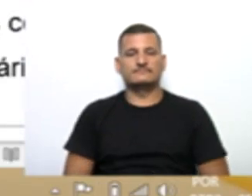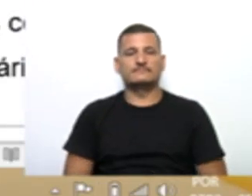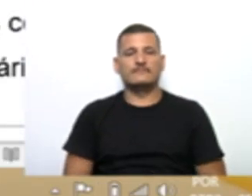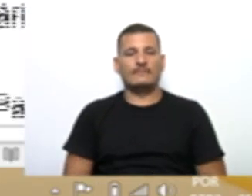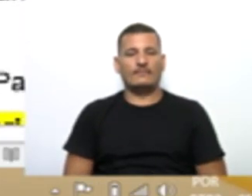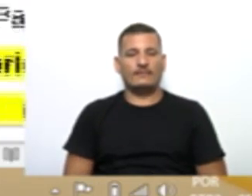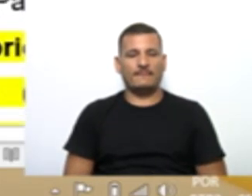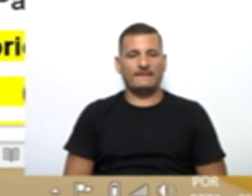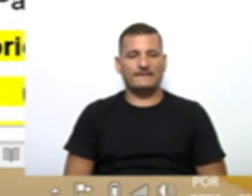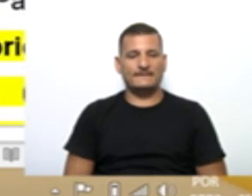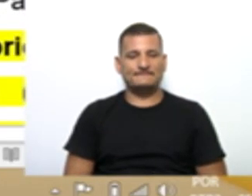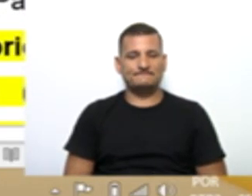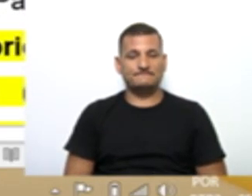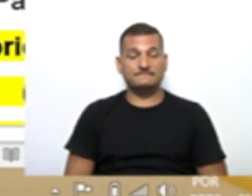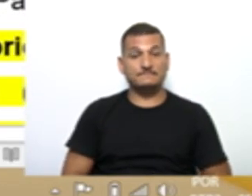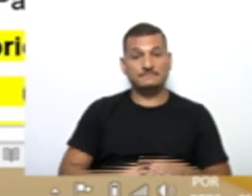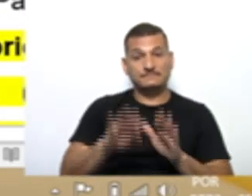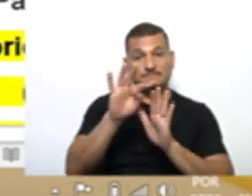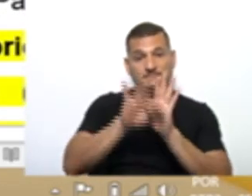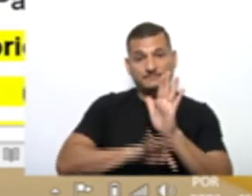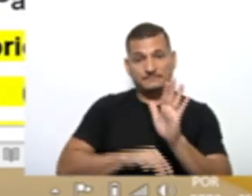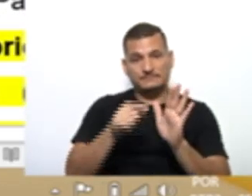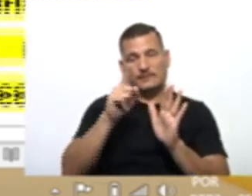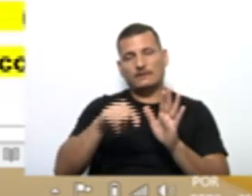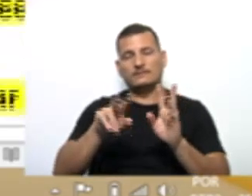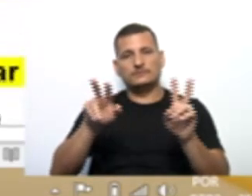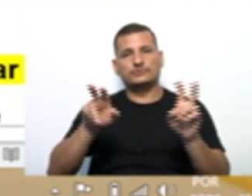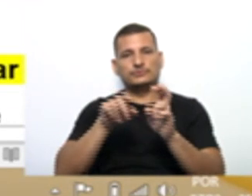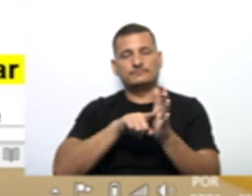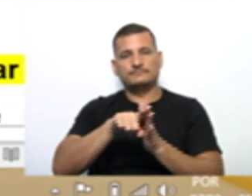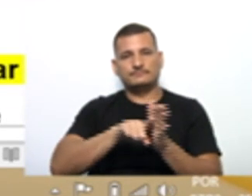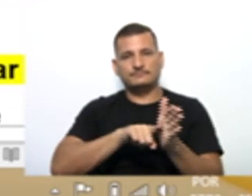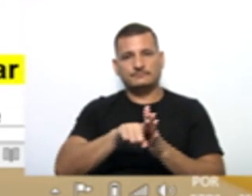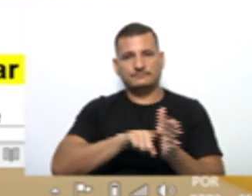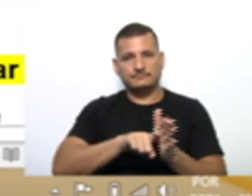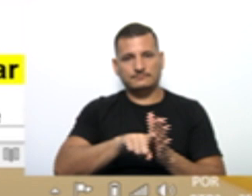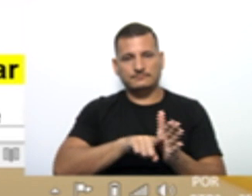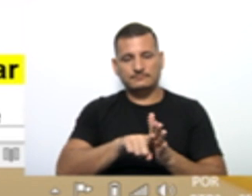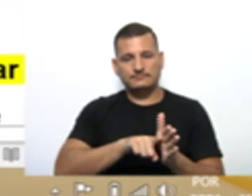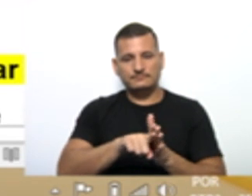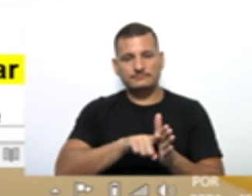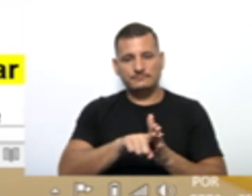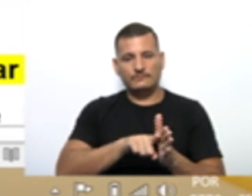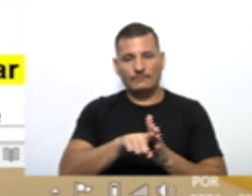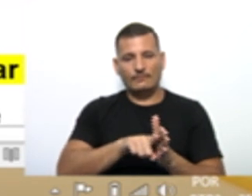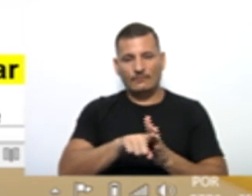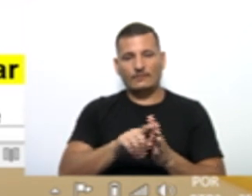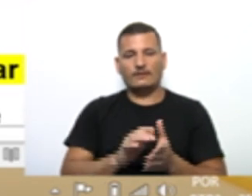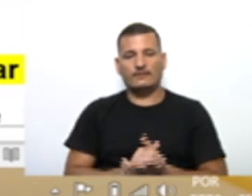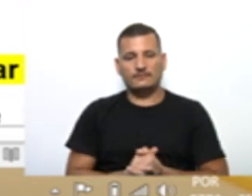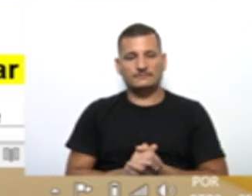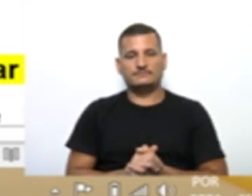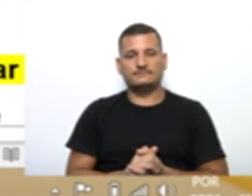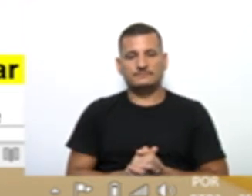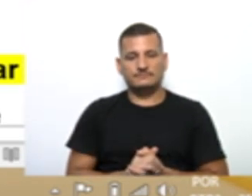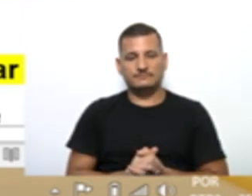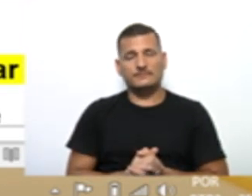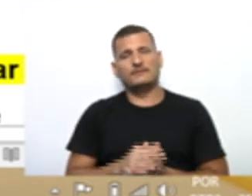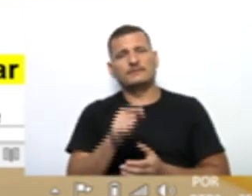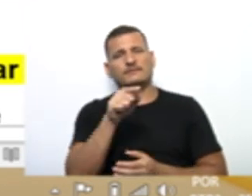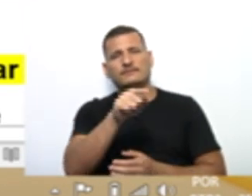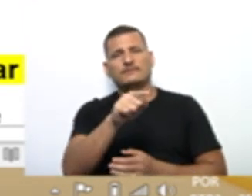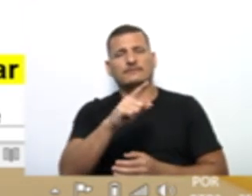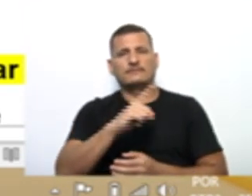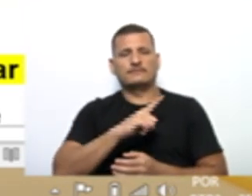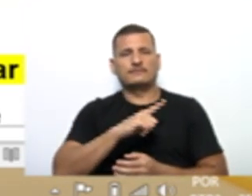Então, o nosso texto é sobre pesquisa. E aí chegamos em um determinado ponto que nós